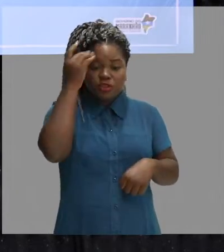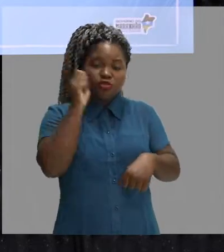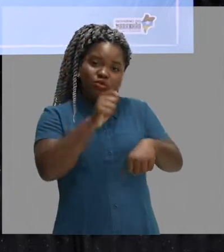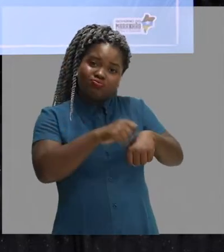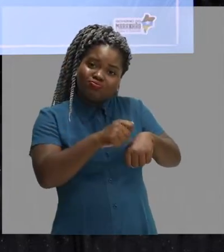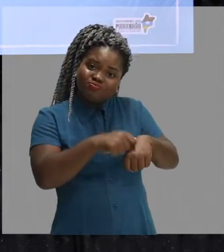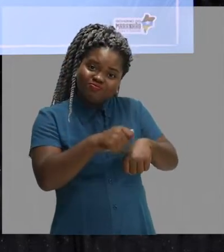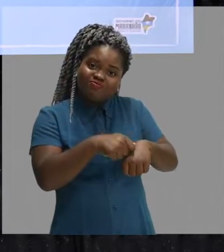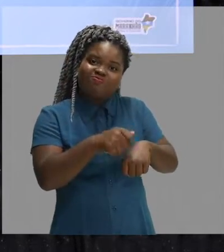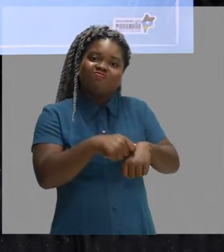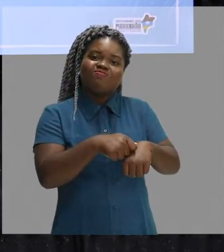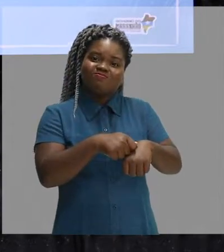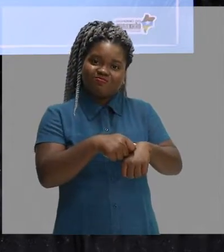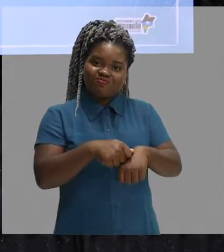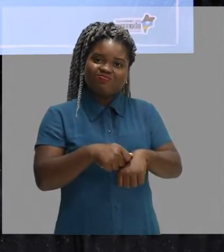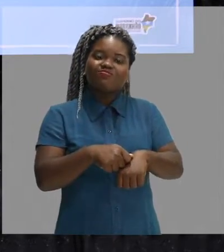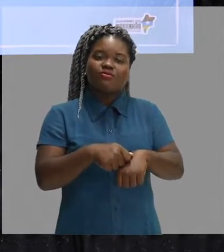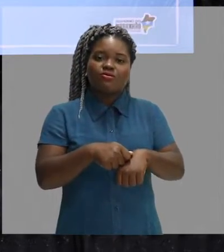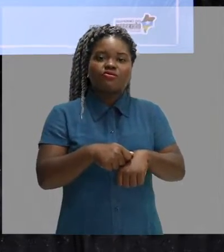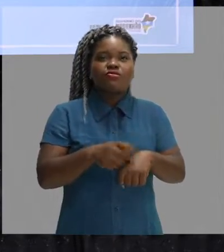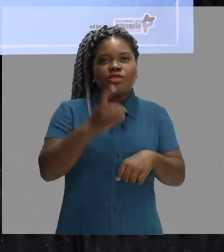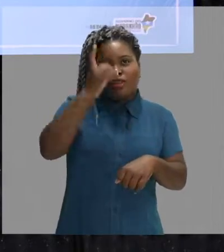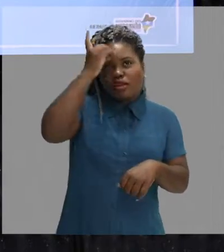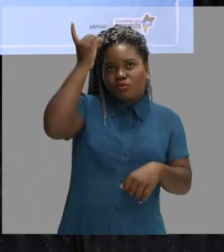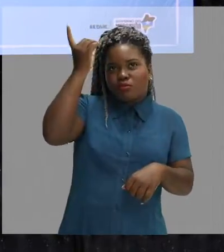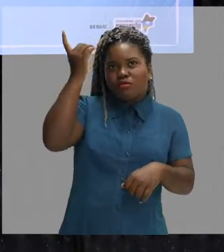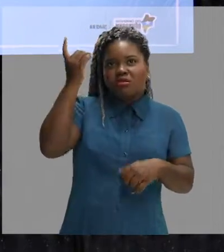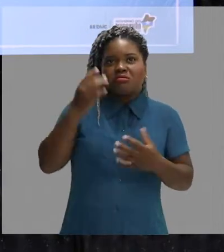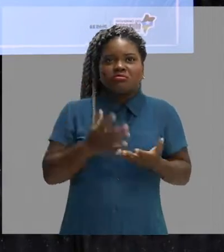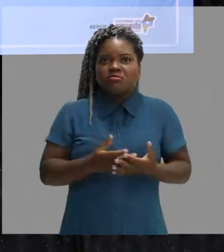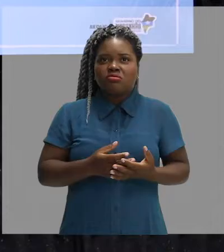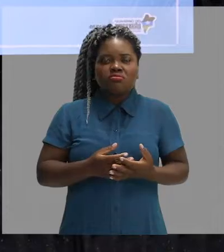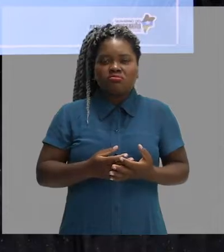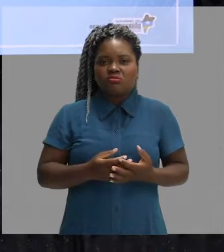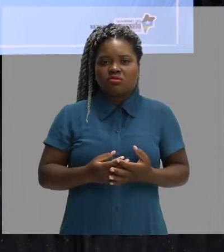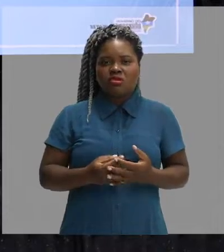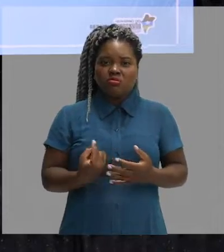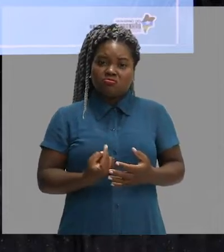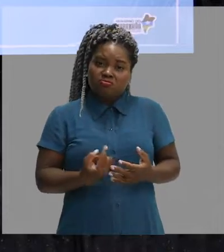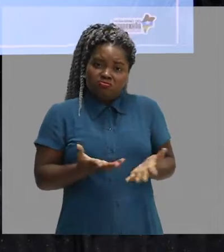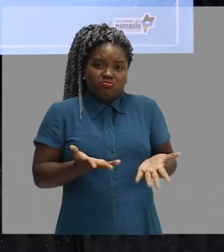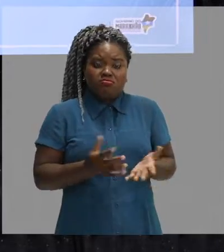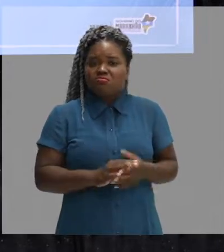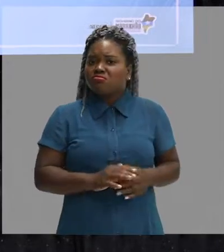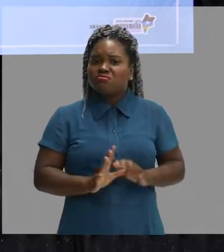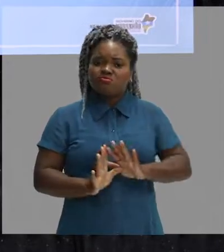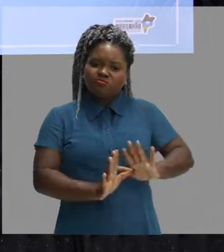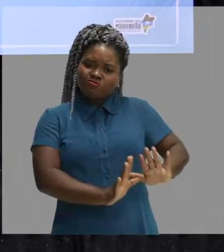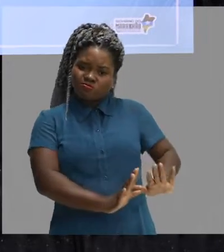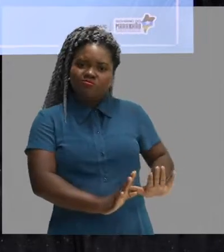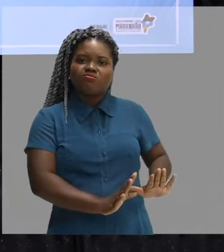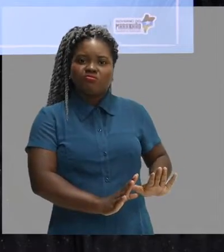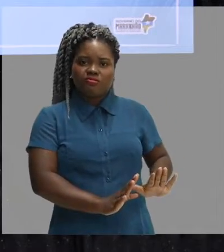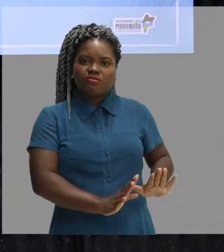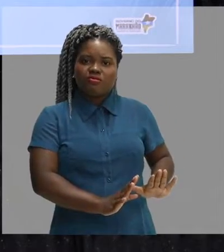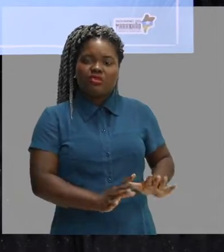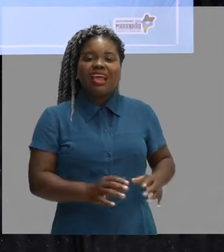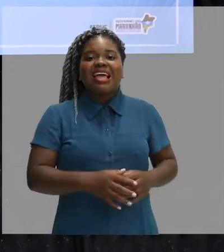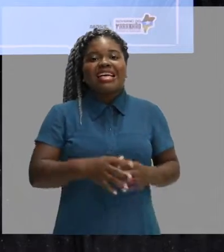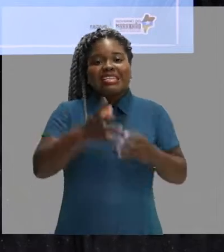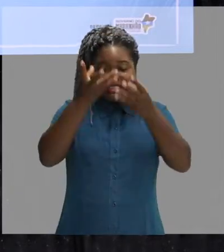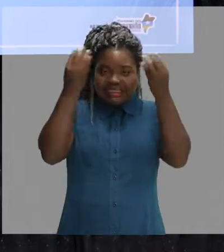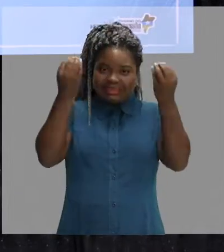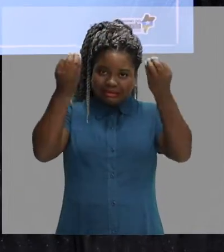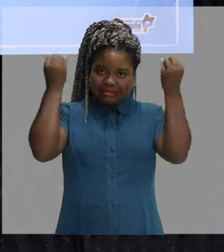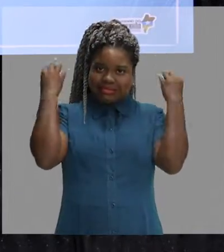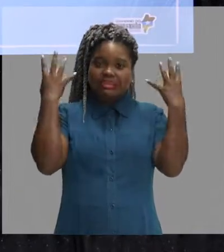de ser pobre a partir de uma ideia de mérito individual. E se esquece toda uma estrutura econômica e social que se